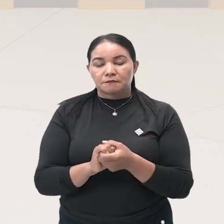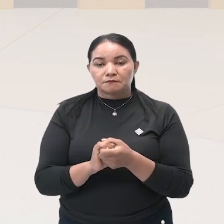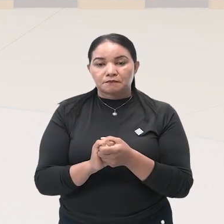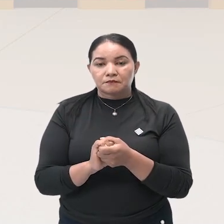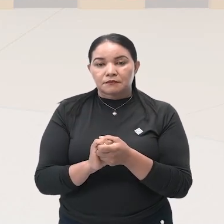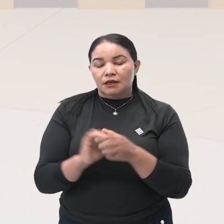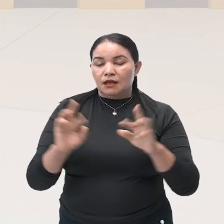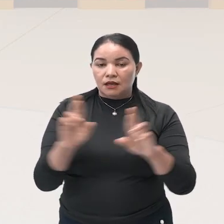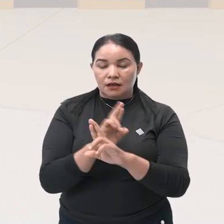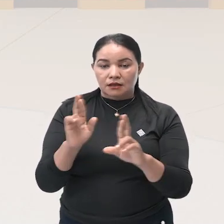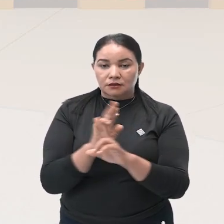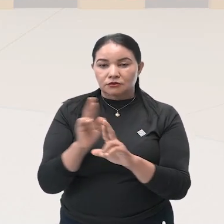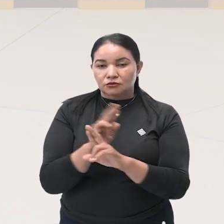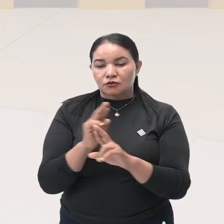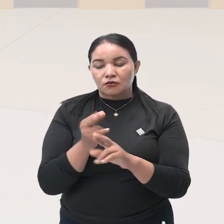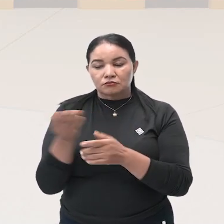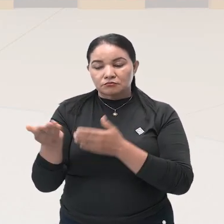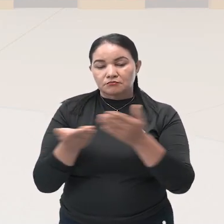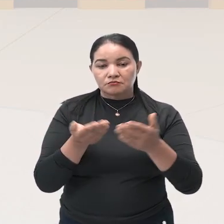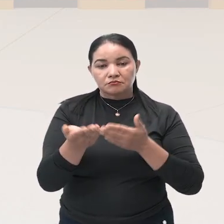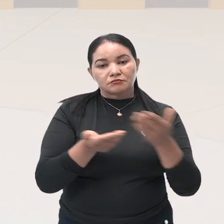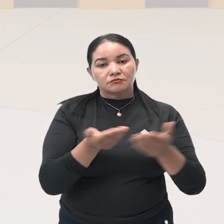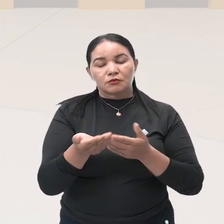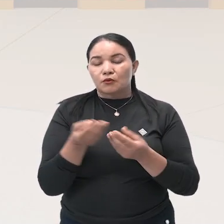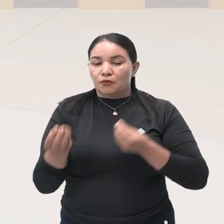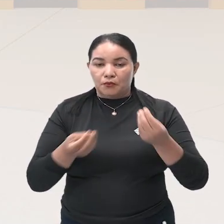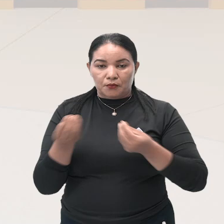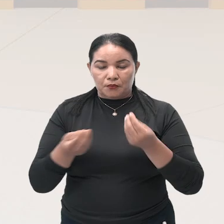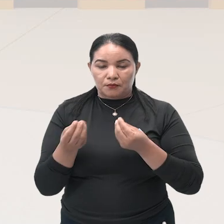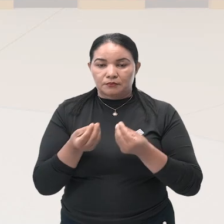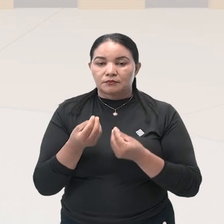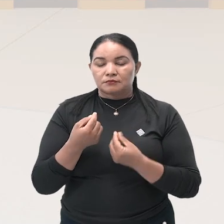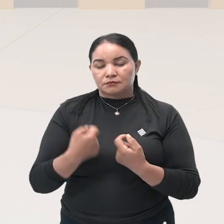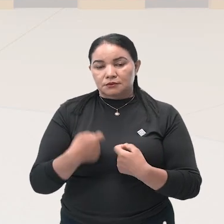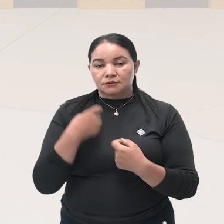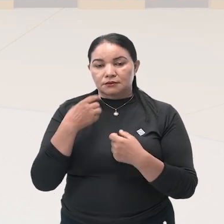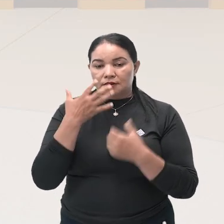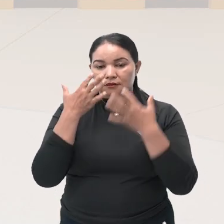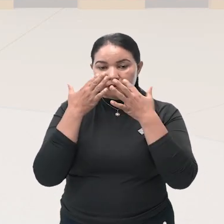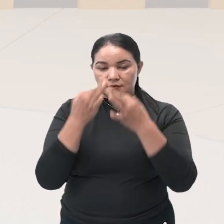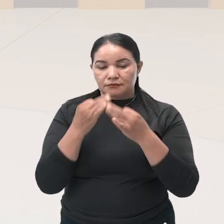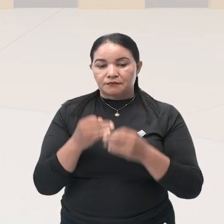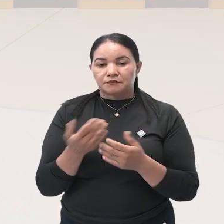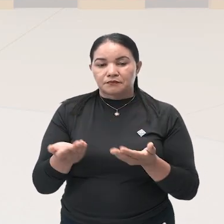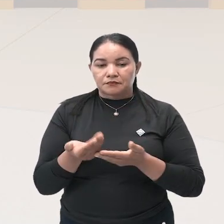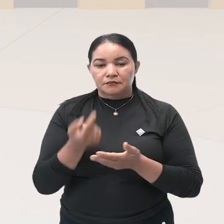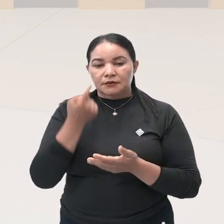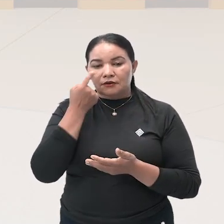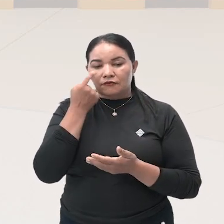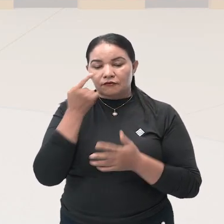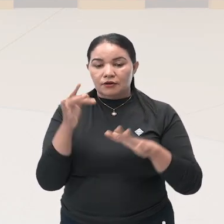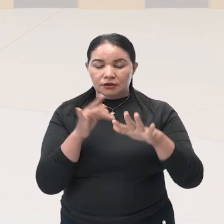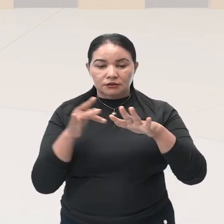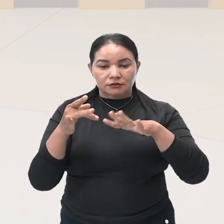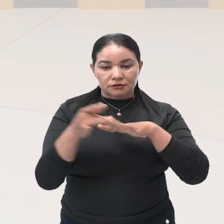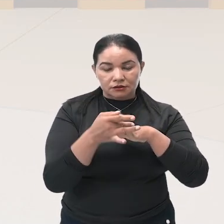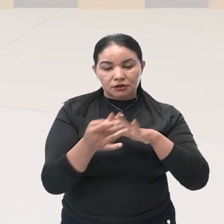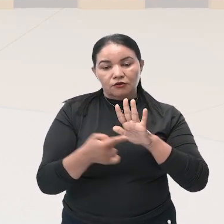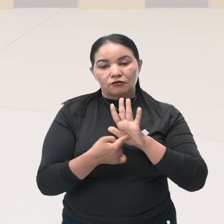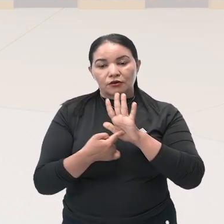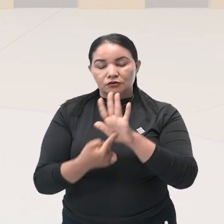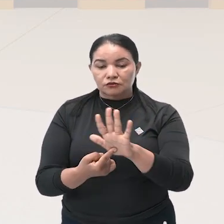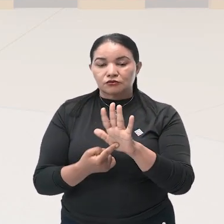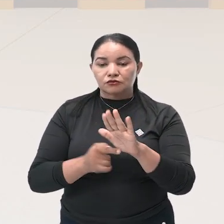nossas relações, tá bom? A gente vai ver ali, agora, a partir desse momento, as redes sociais como uma aliada ali